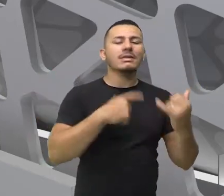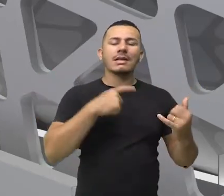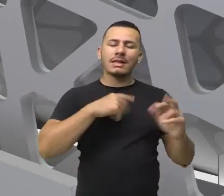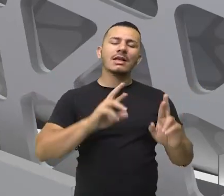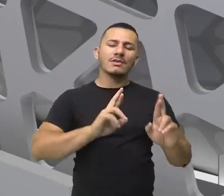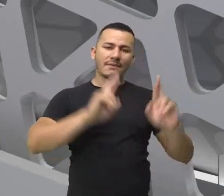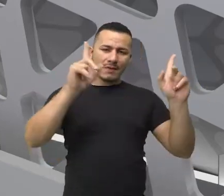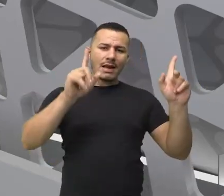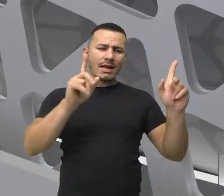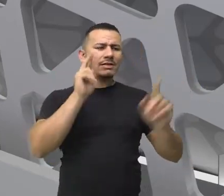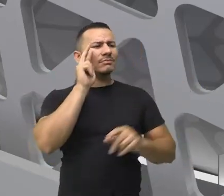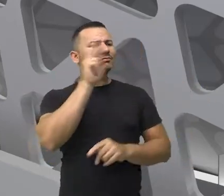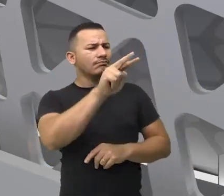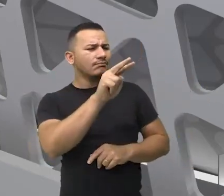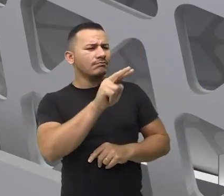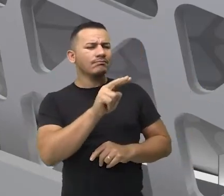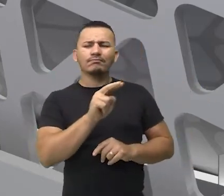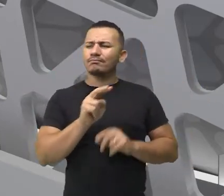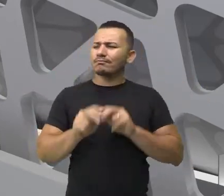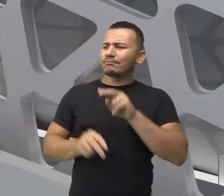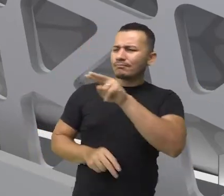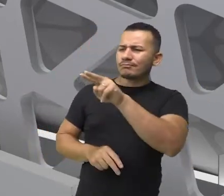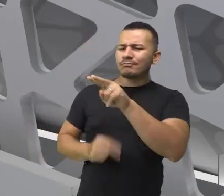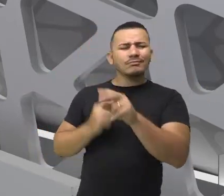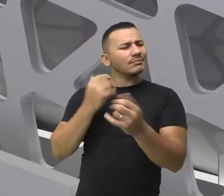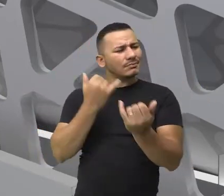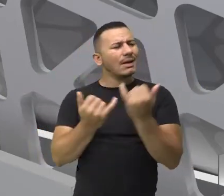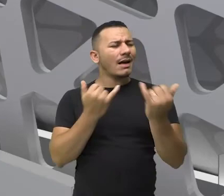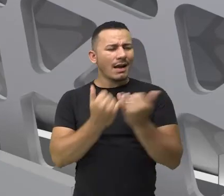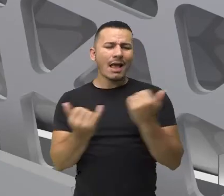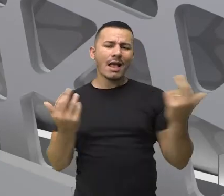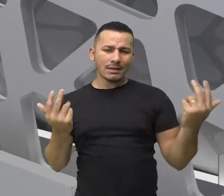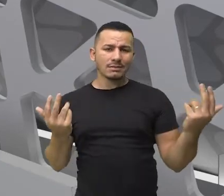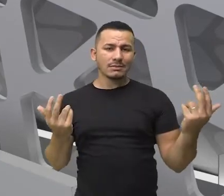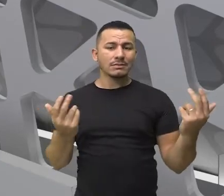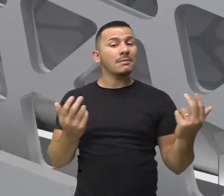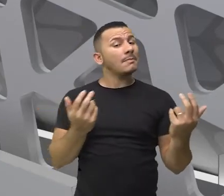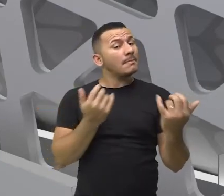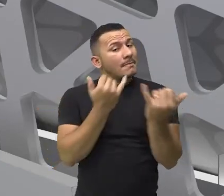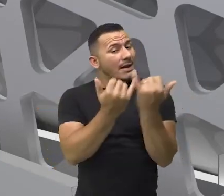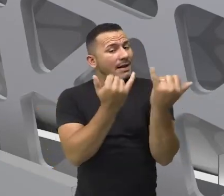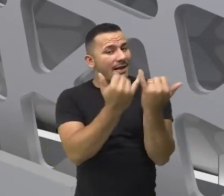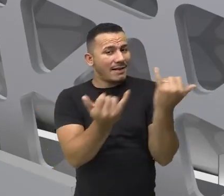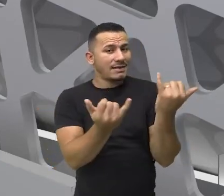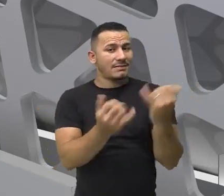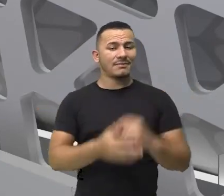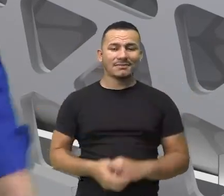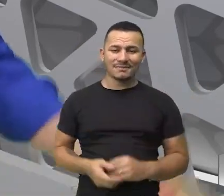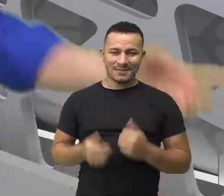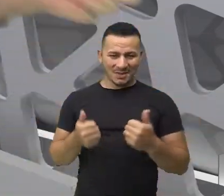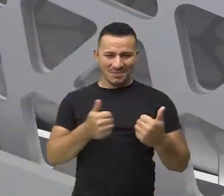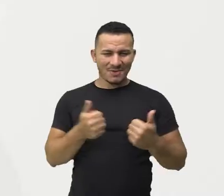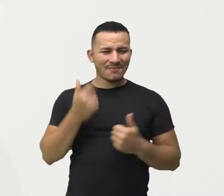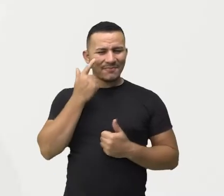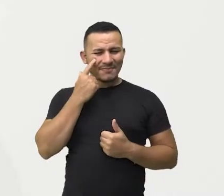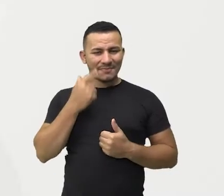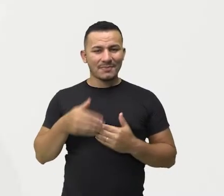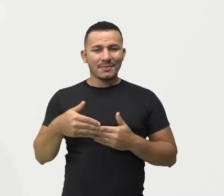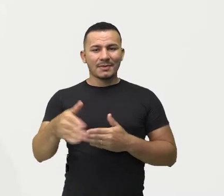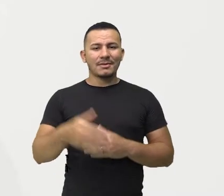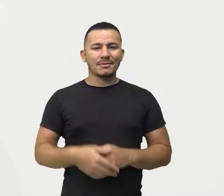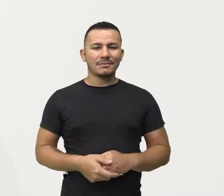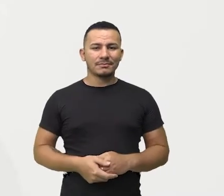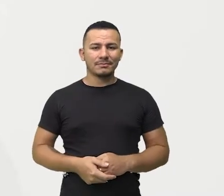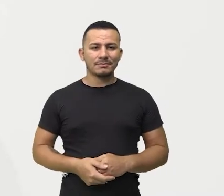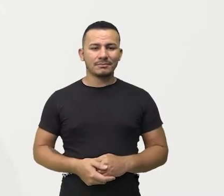quando nós olhamos para uma coisa, olhamos para outra, aí, essa daqui parece com aquela ali. A gente já é semelhante, beleza? Vamos continuar,